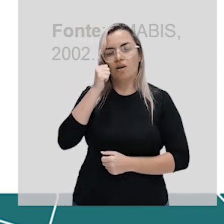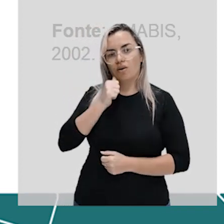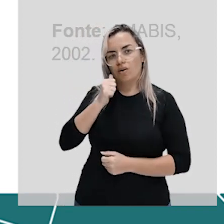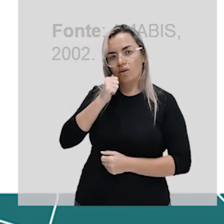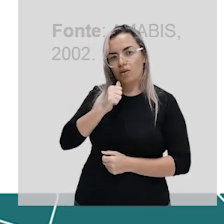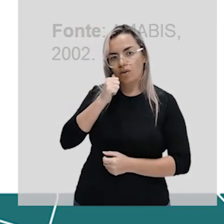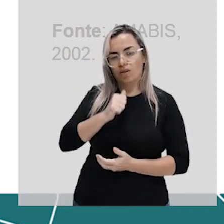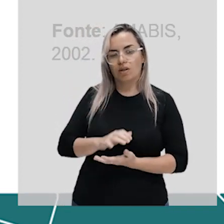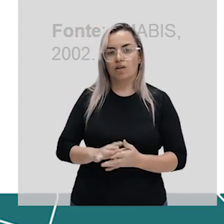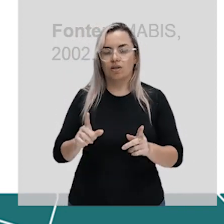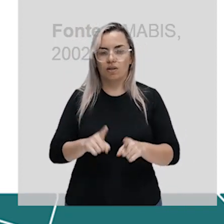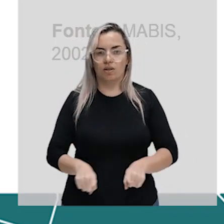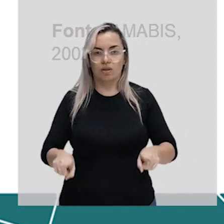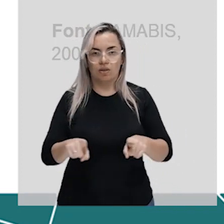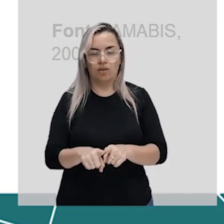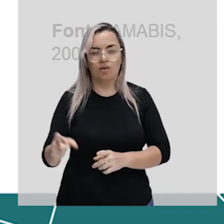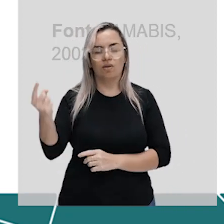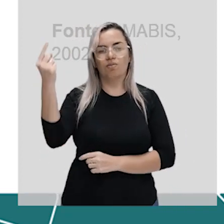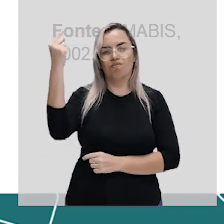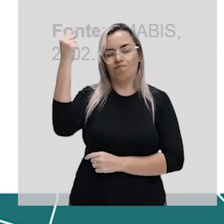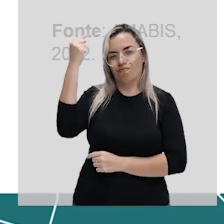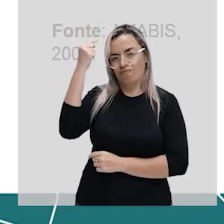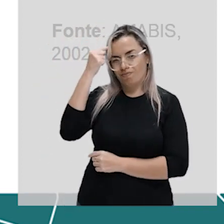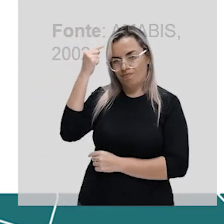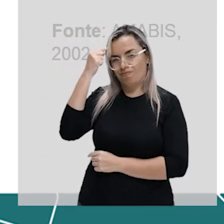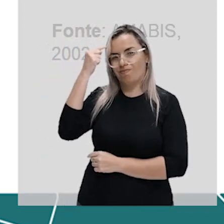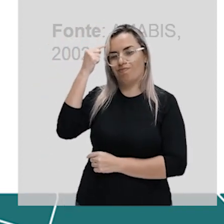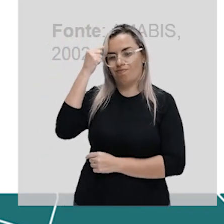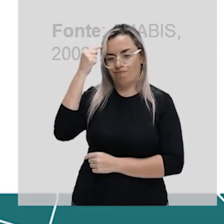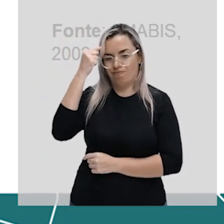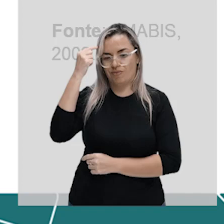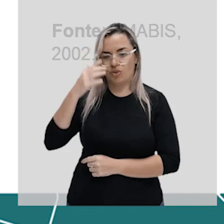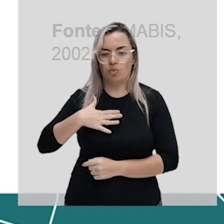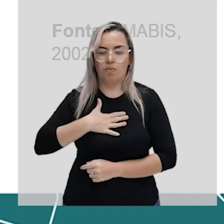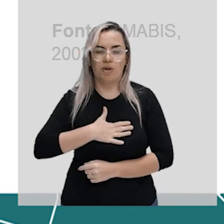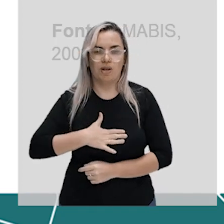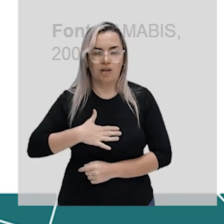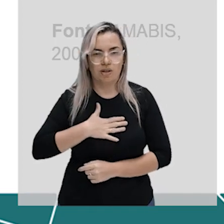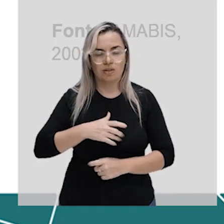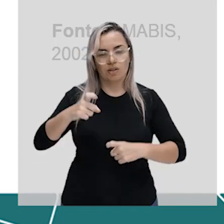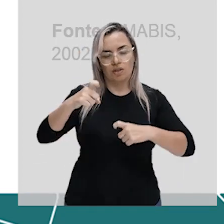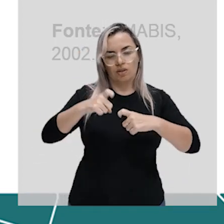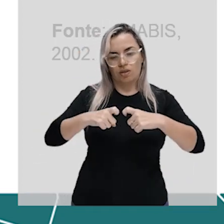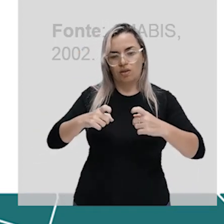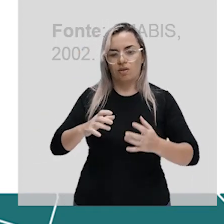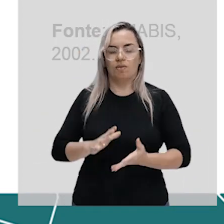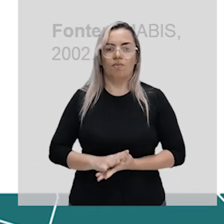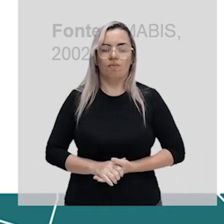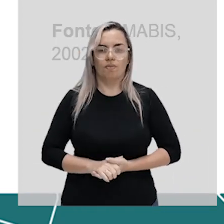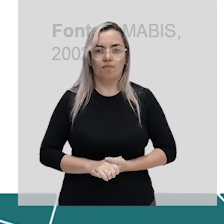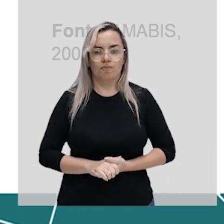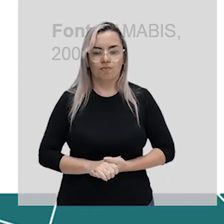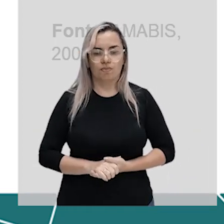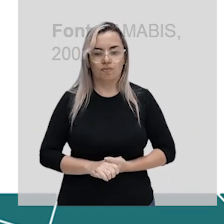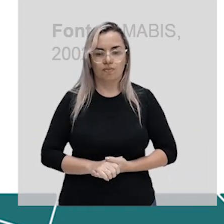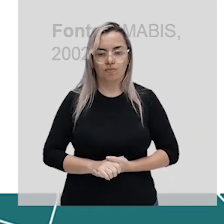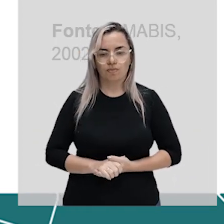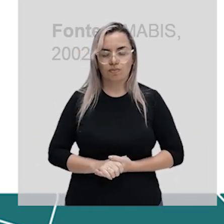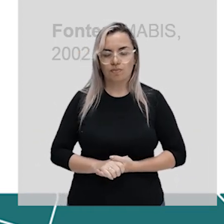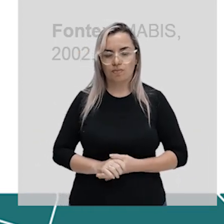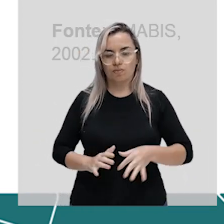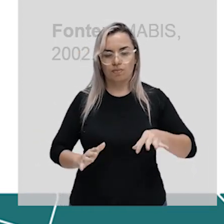a questão psicológica envolvida na questão da excitação, tá? Então, essa